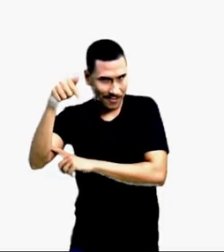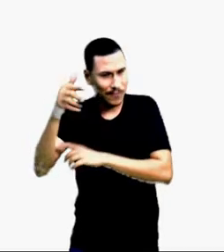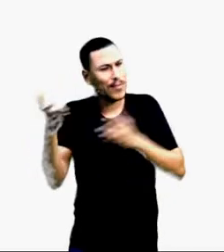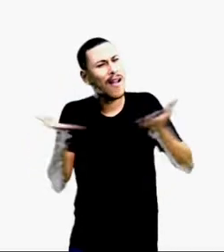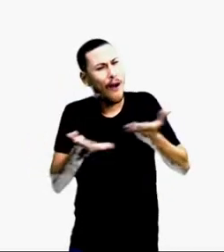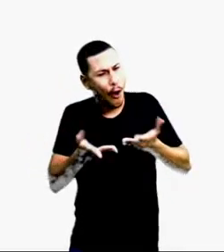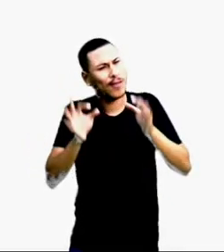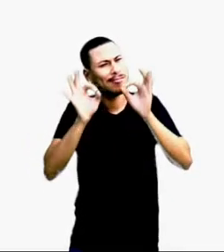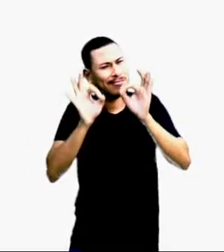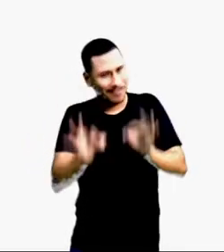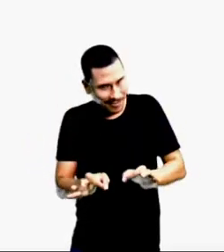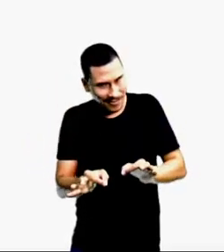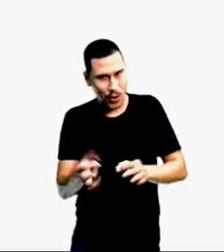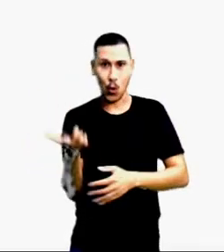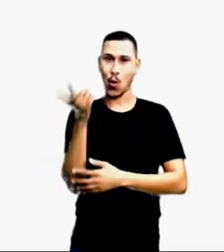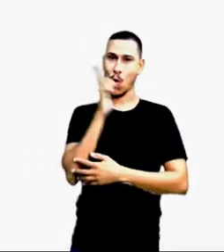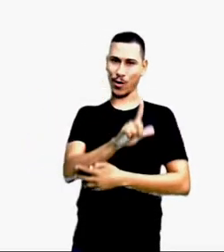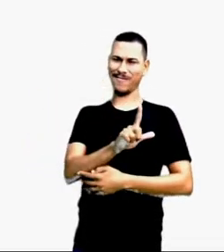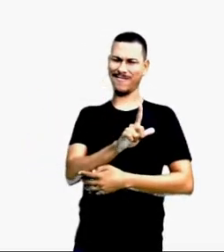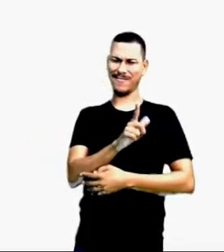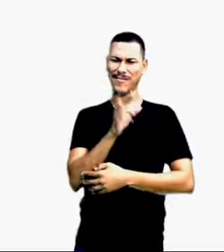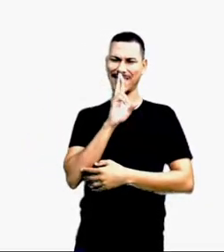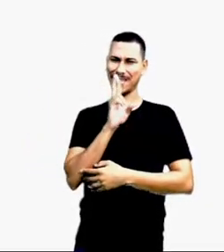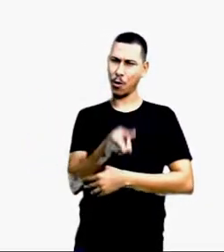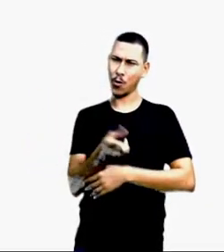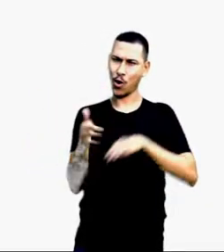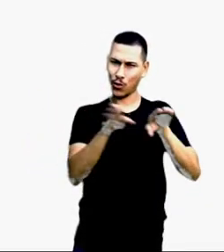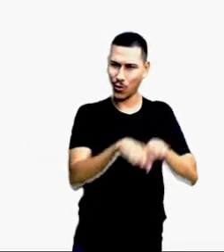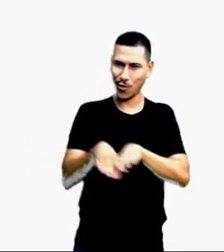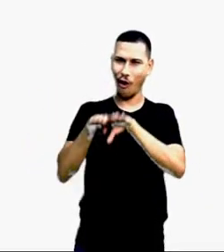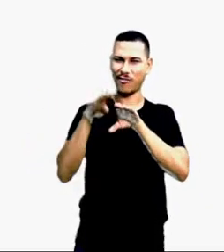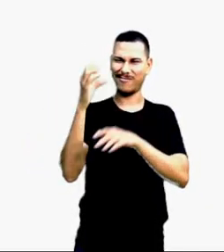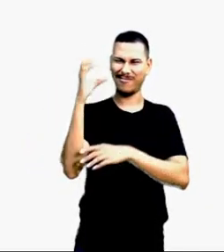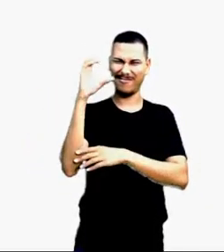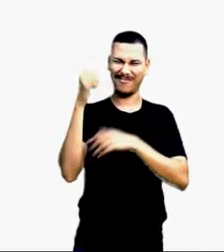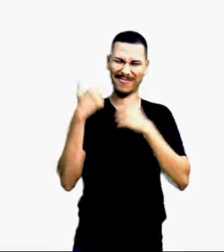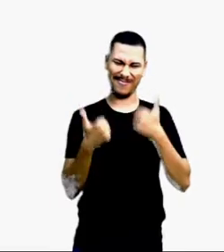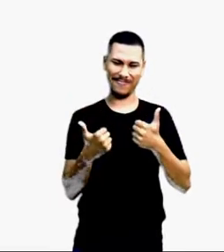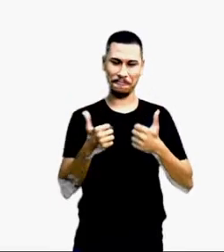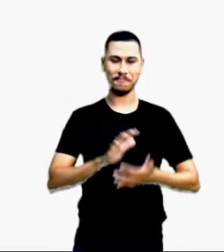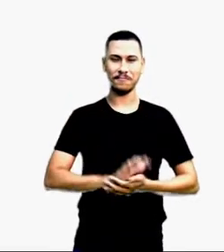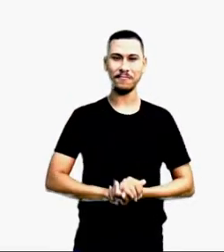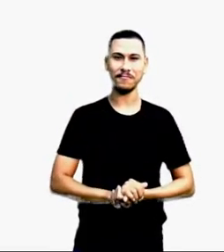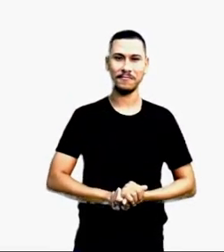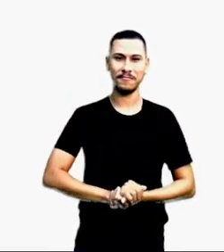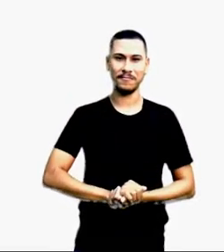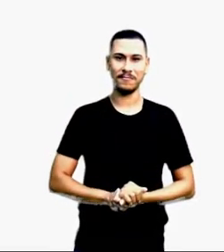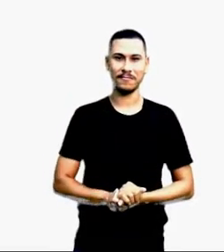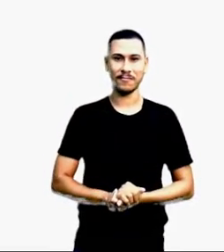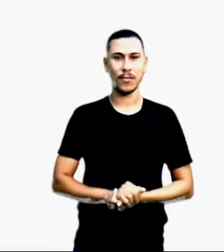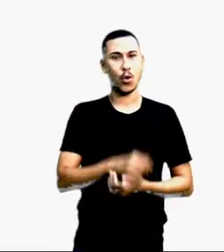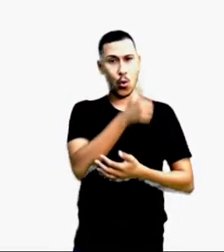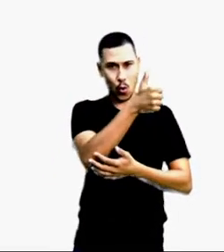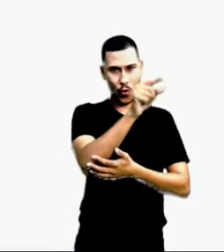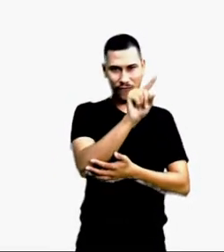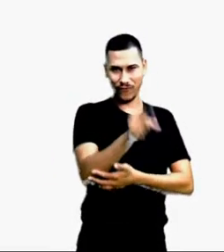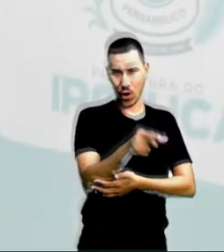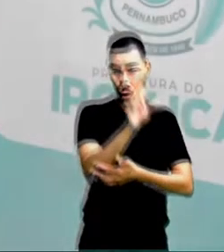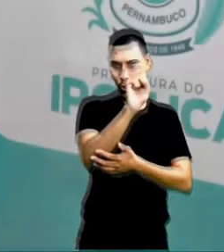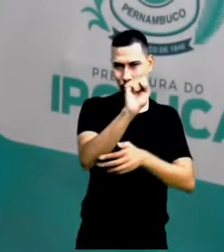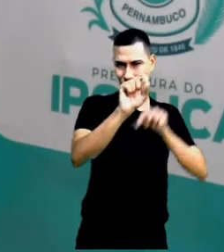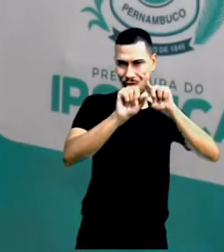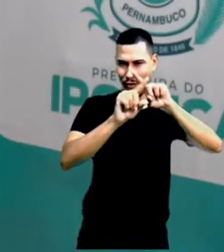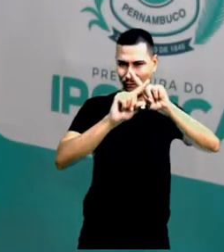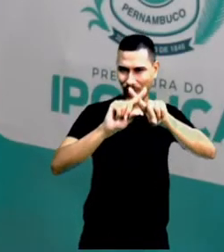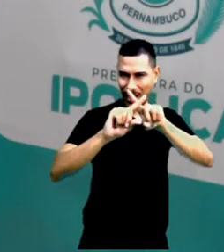E agora sim, conseguimos a nossa resposta em notação científica, que é 1,8 vezes